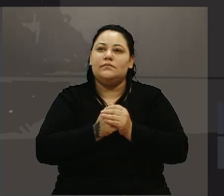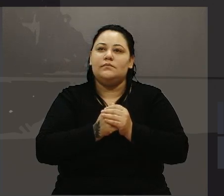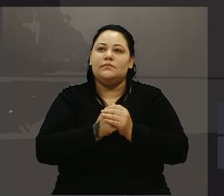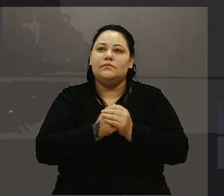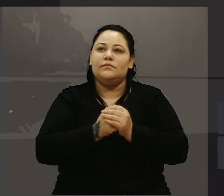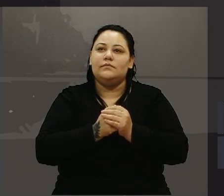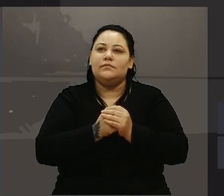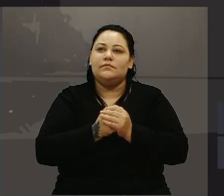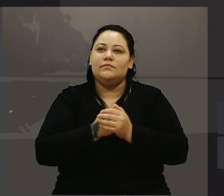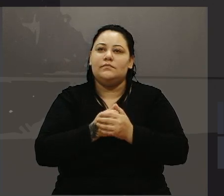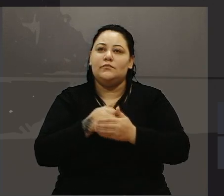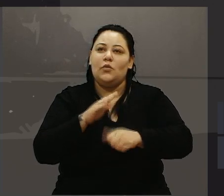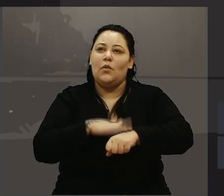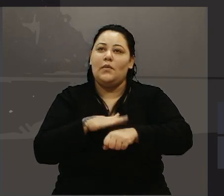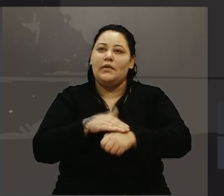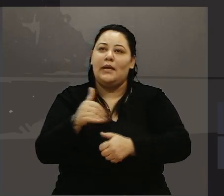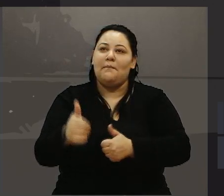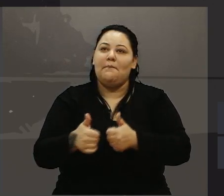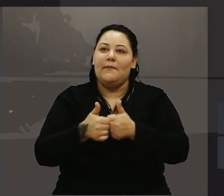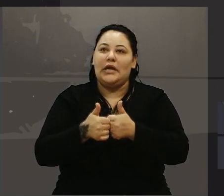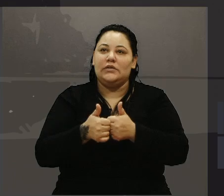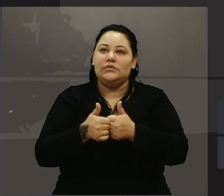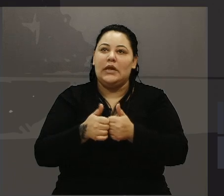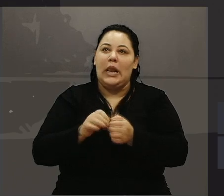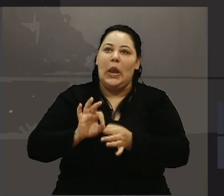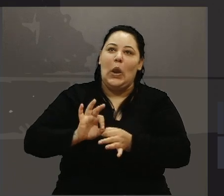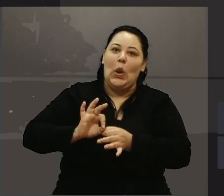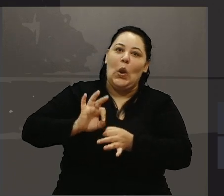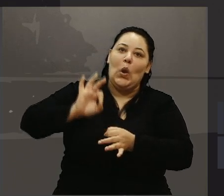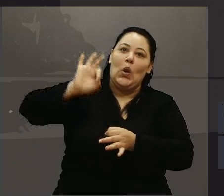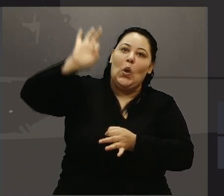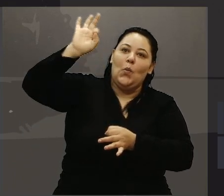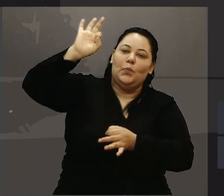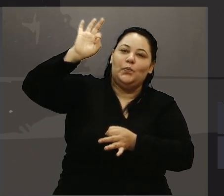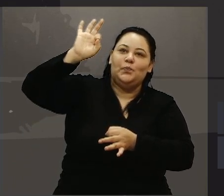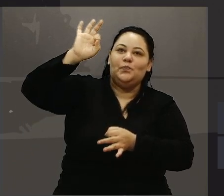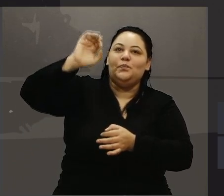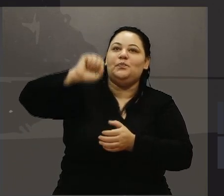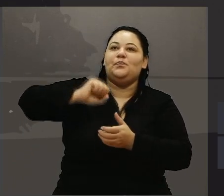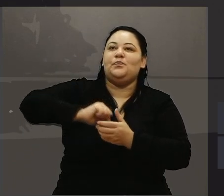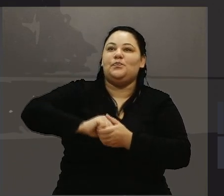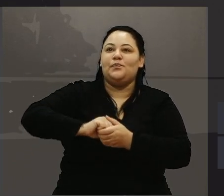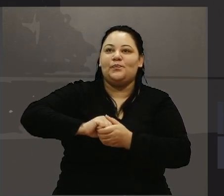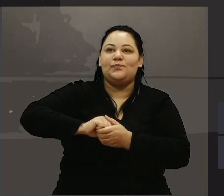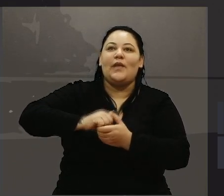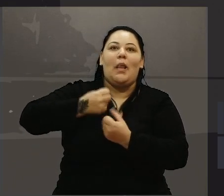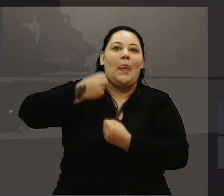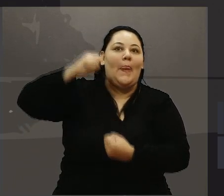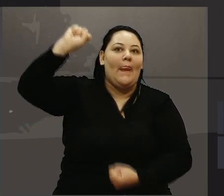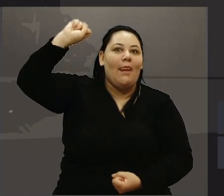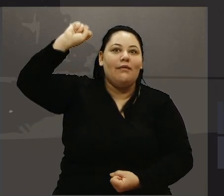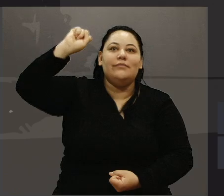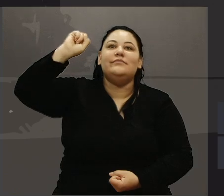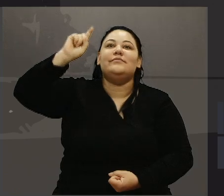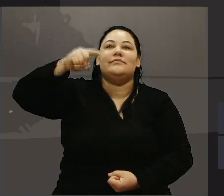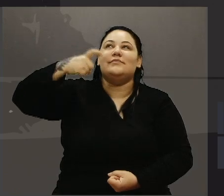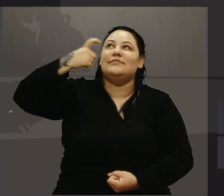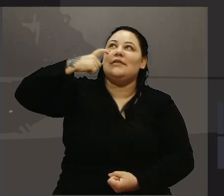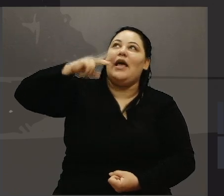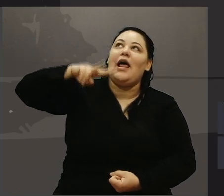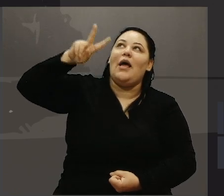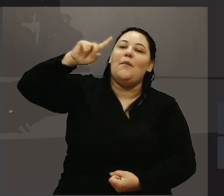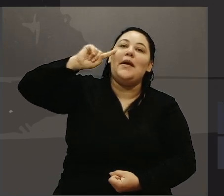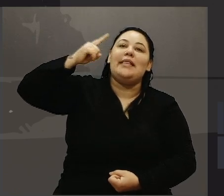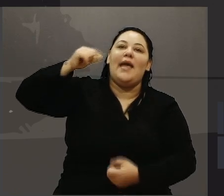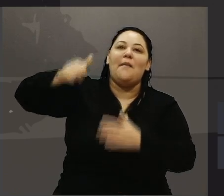Olha, quando a gente chega próximo à árvore ali, o tamanho dessa árvore. Gigante. Assim dá para dar uma ideia